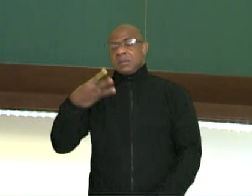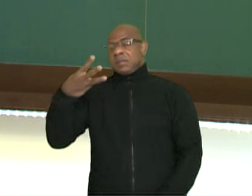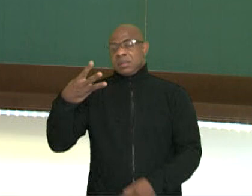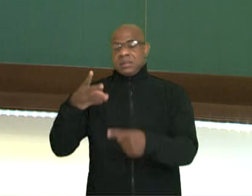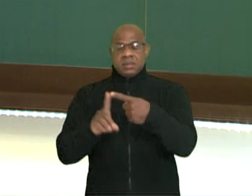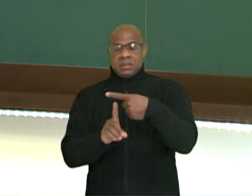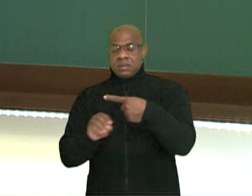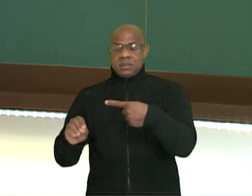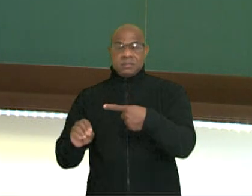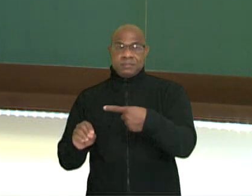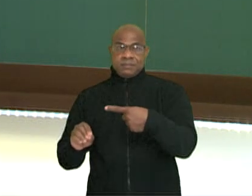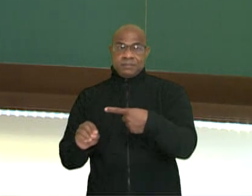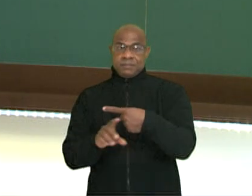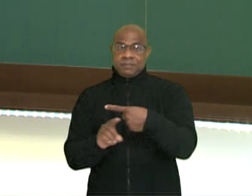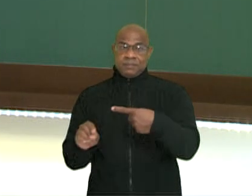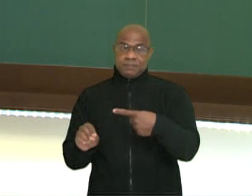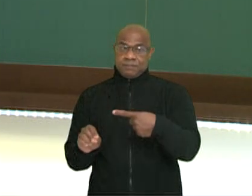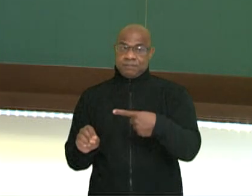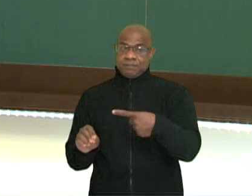30 centésimos.